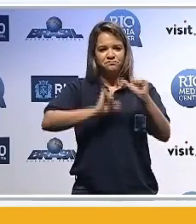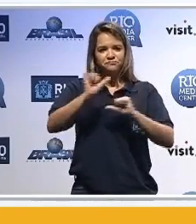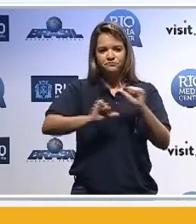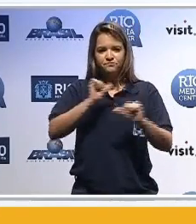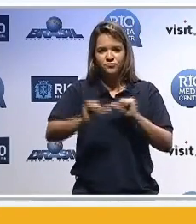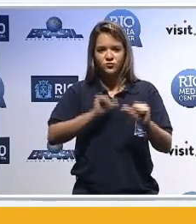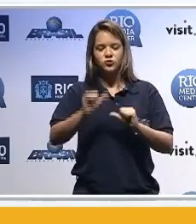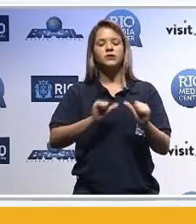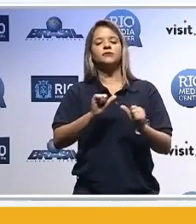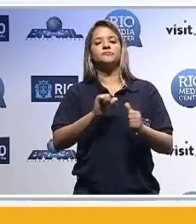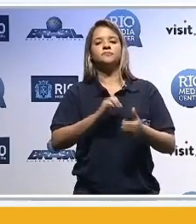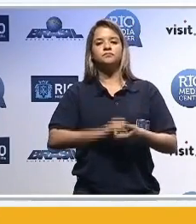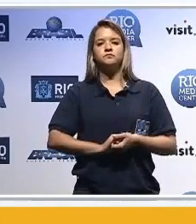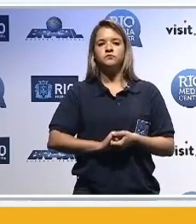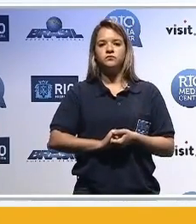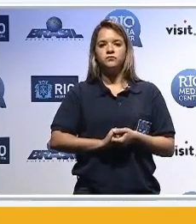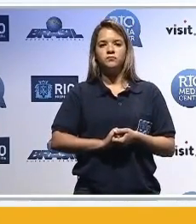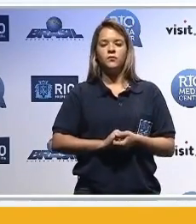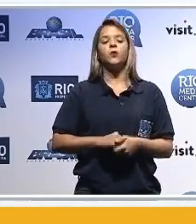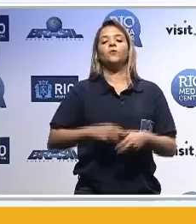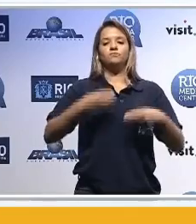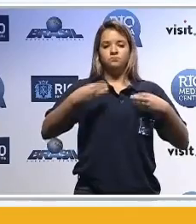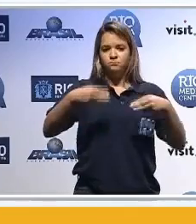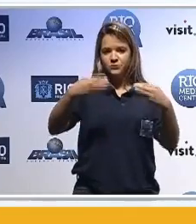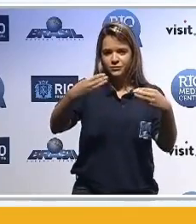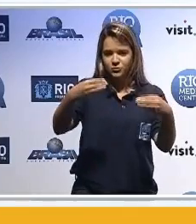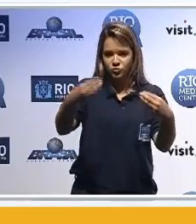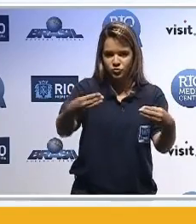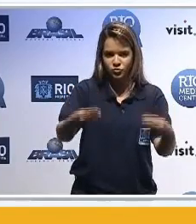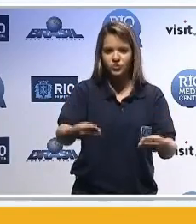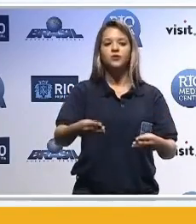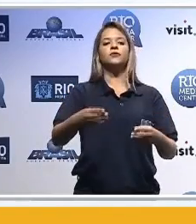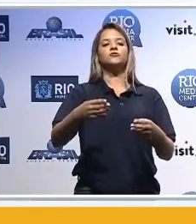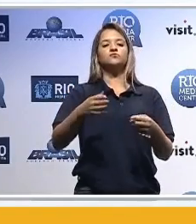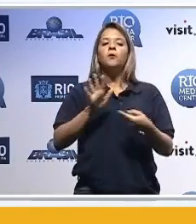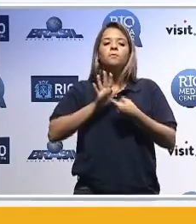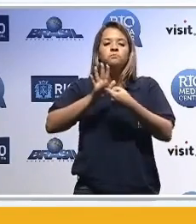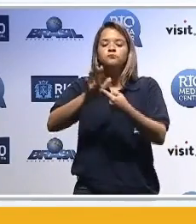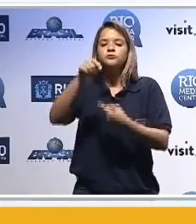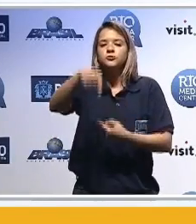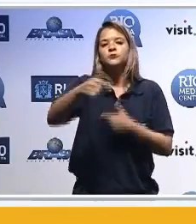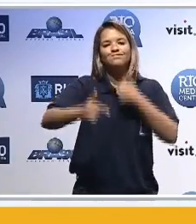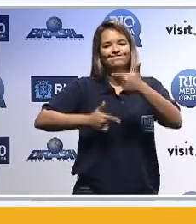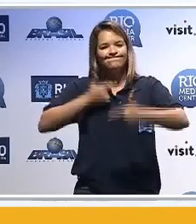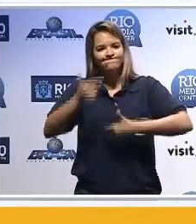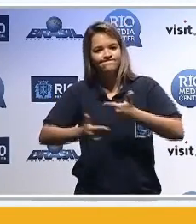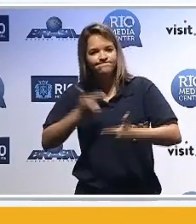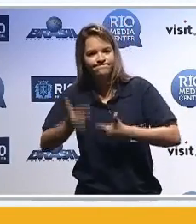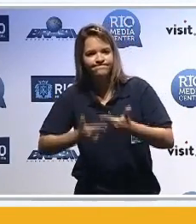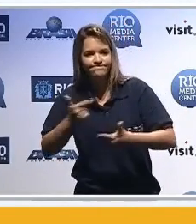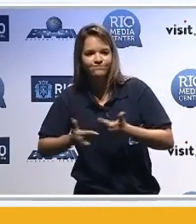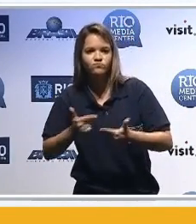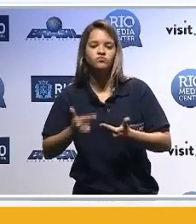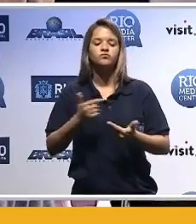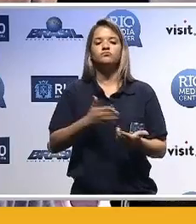o empreendimento. O Ministério vem fazendo isso. O ministro, acho que quer dar uma palavrinha sobre o assunto